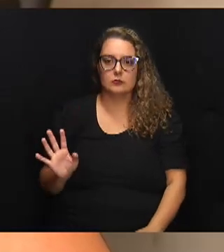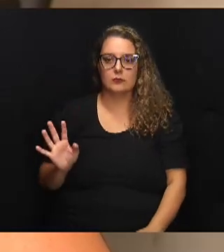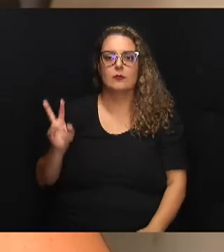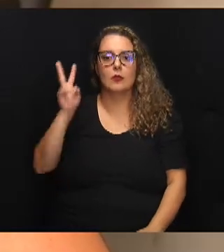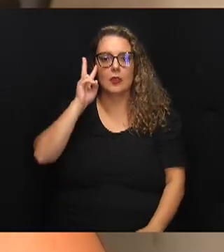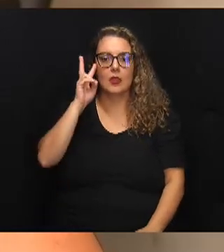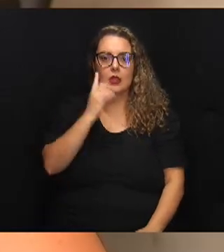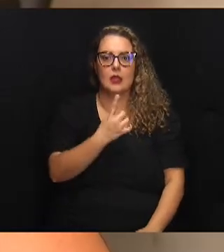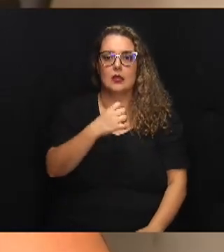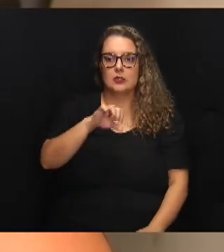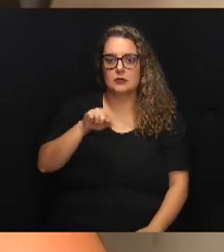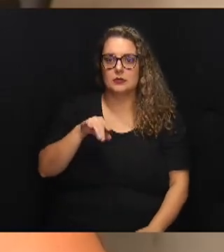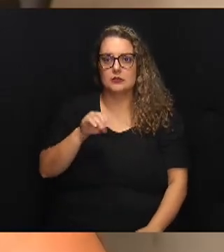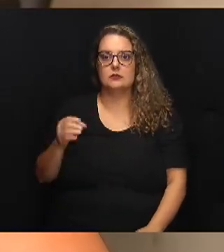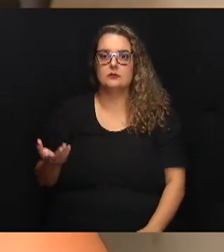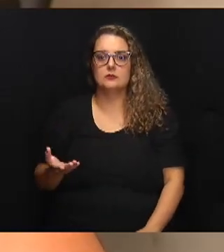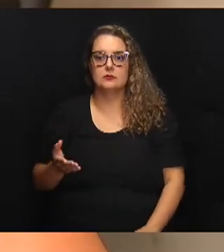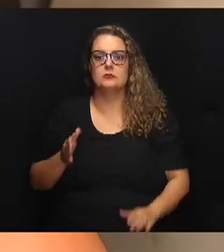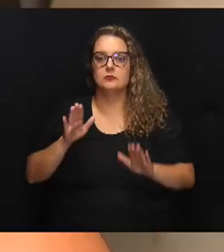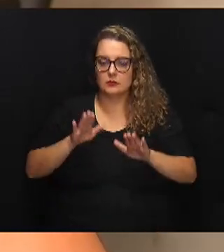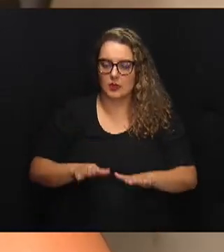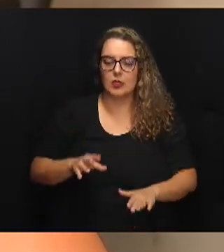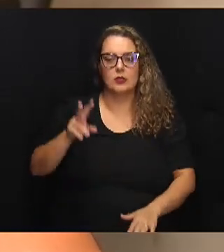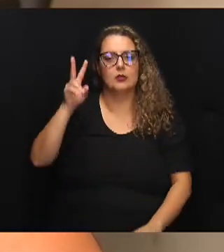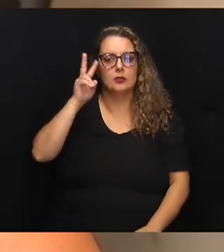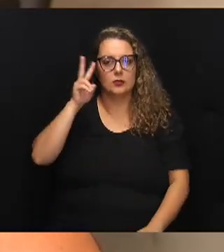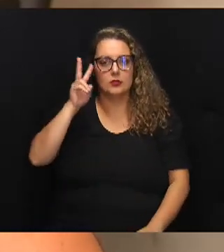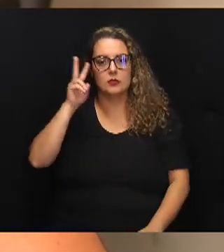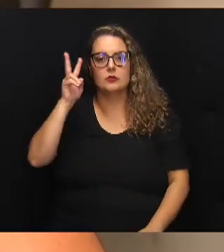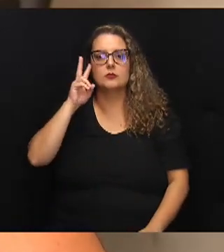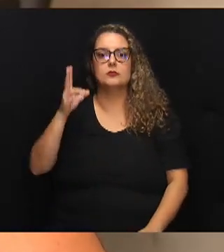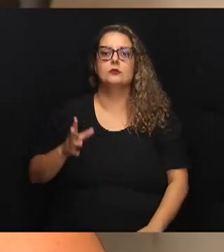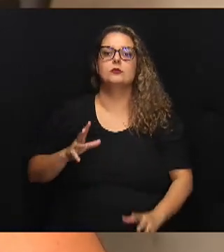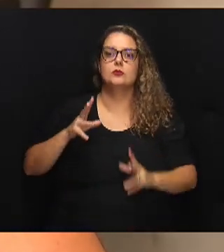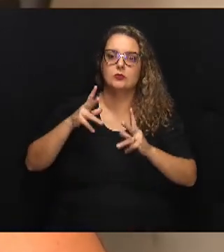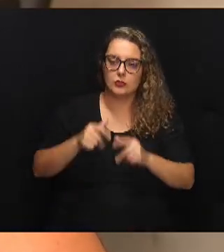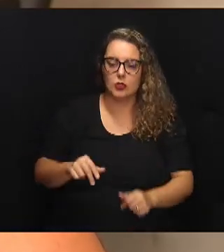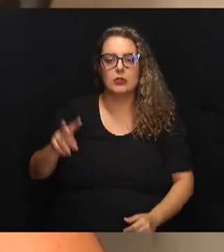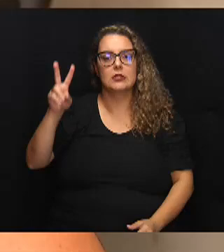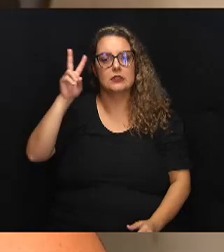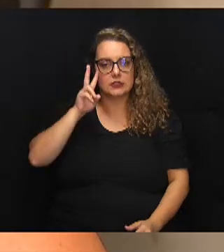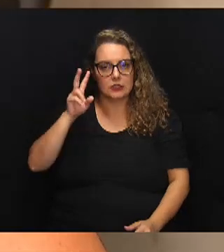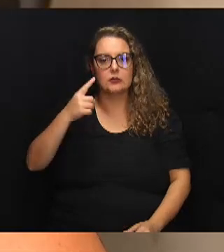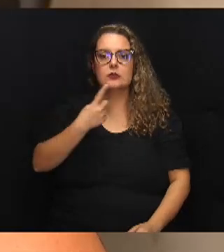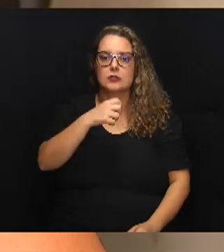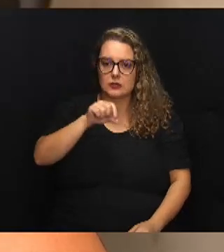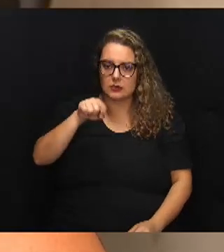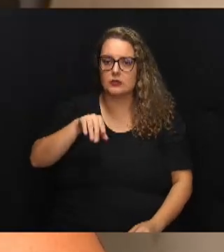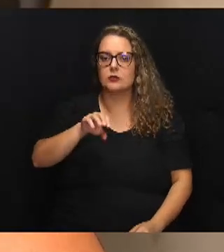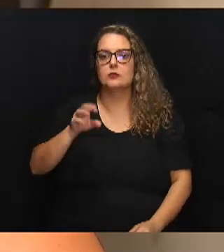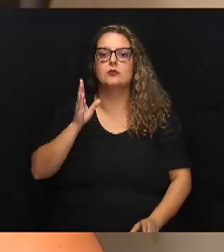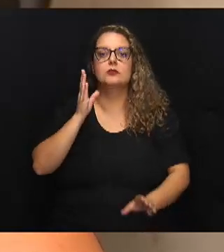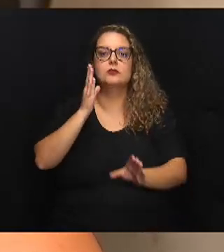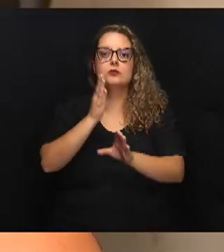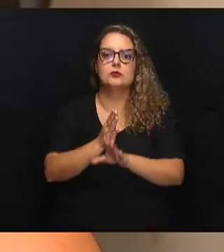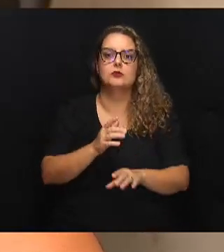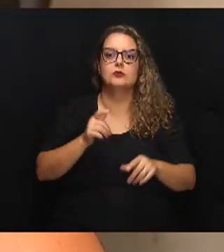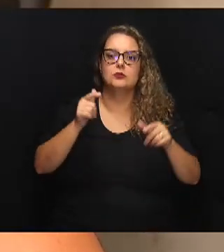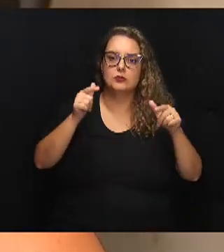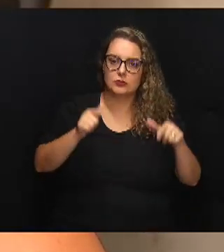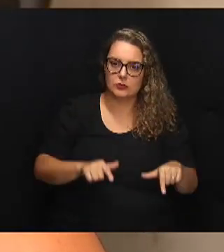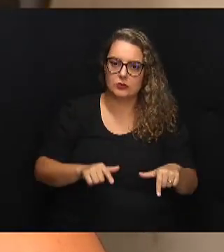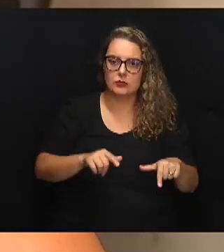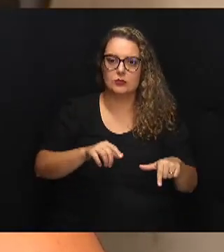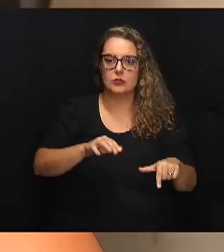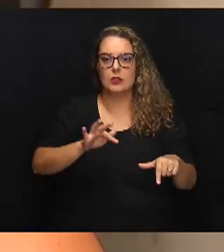às 19. Então ficou fixo, segunda toda segunda às 19 horas nós nos encontramos em